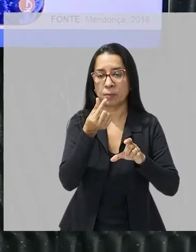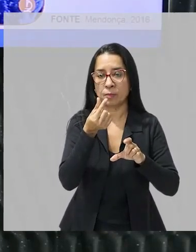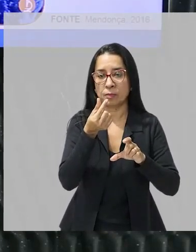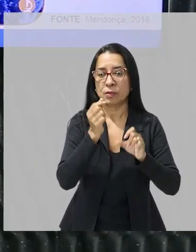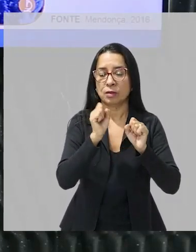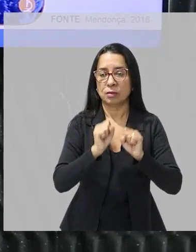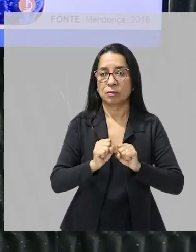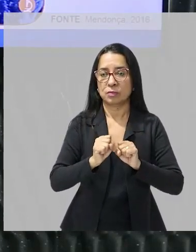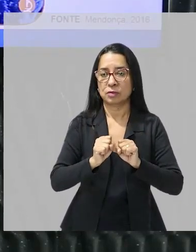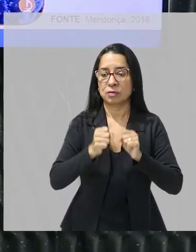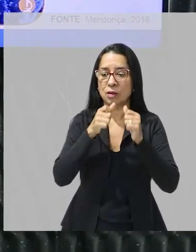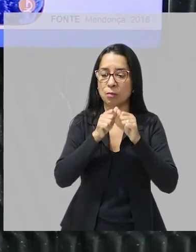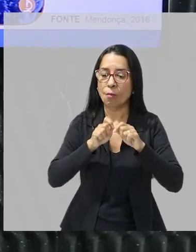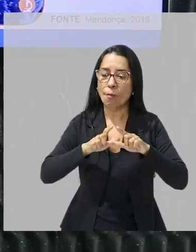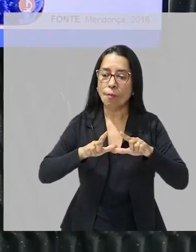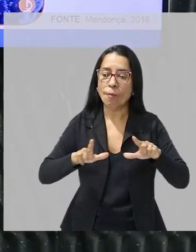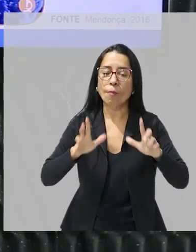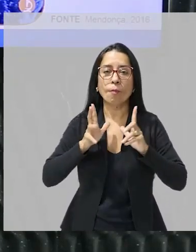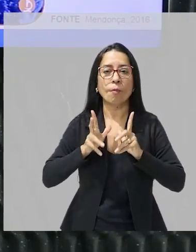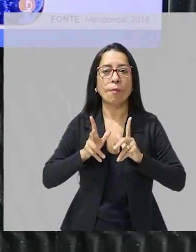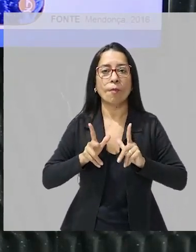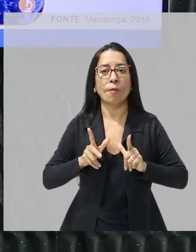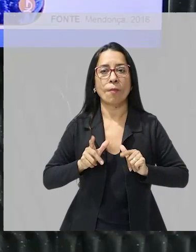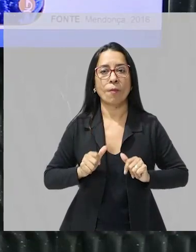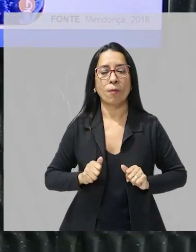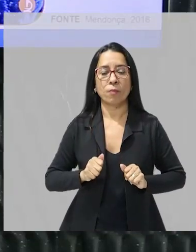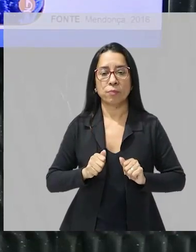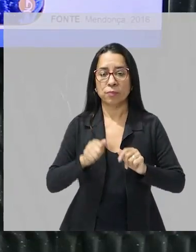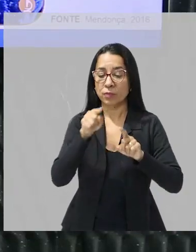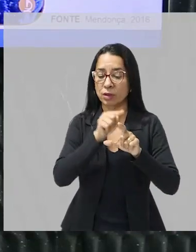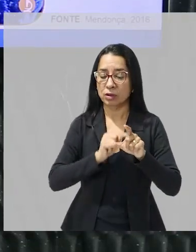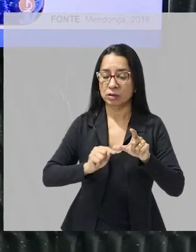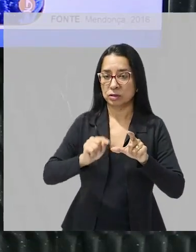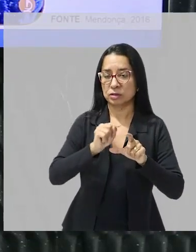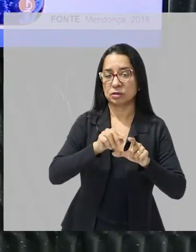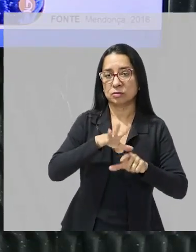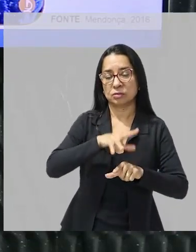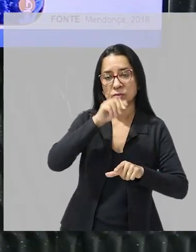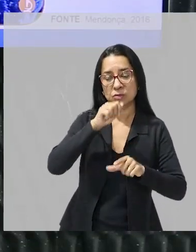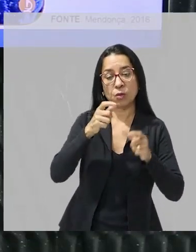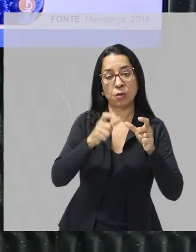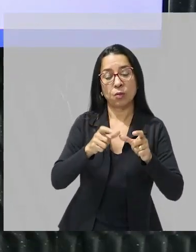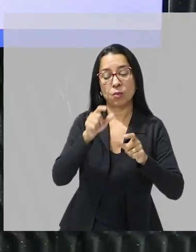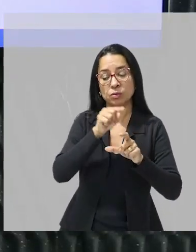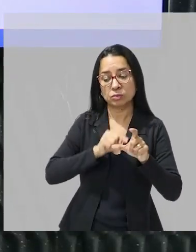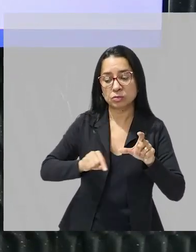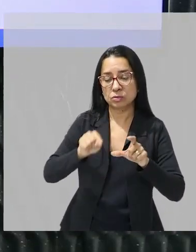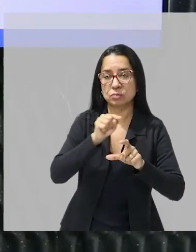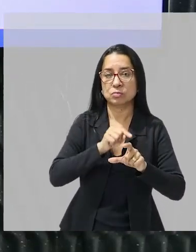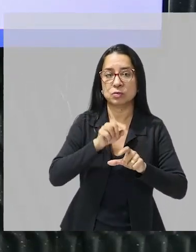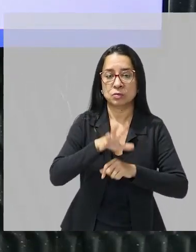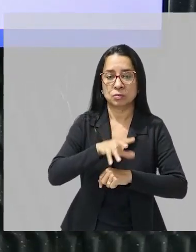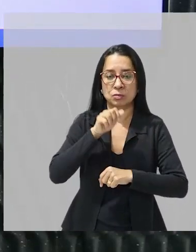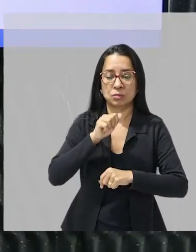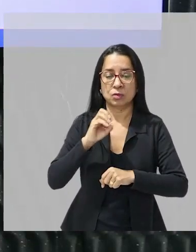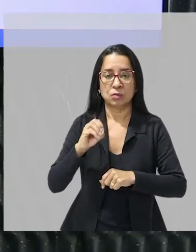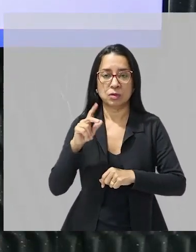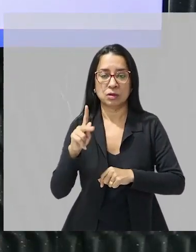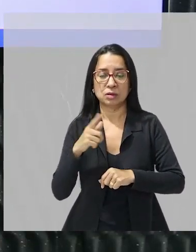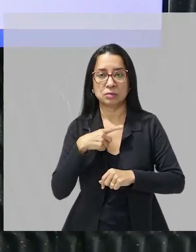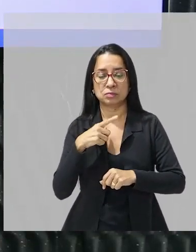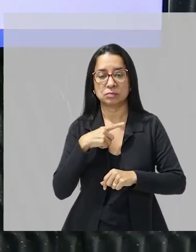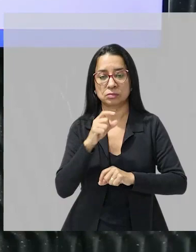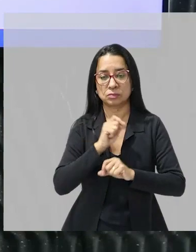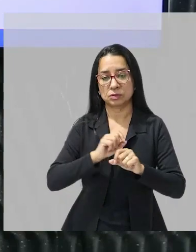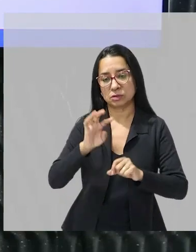poder limpar, né, a árvore respiratória, que é por onde circula o ar, ok? Então, nós temos aqui